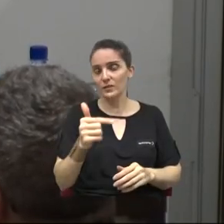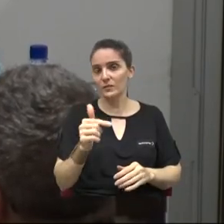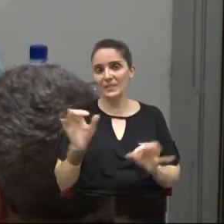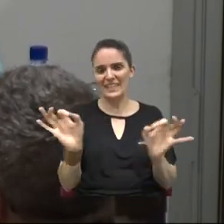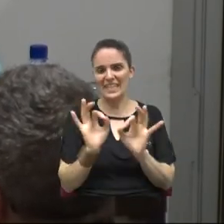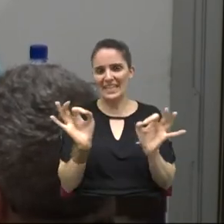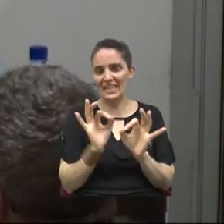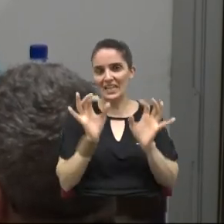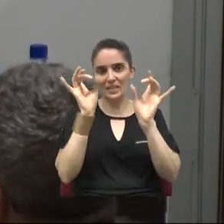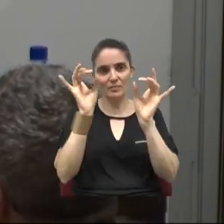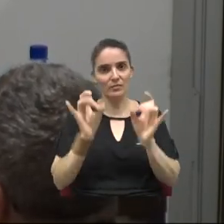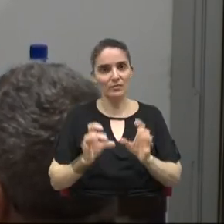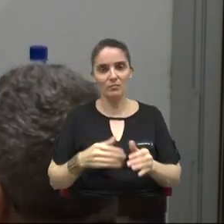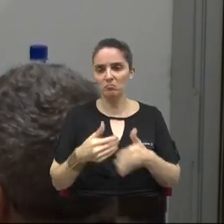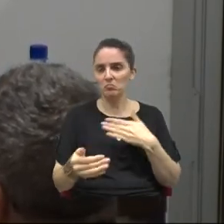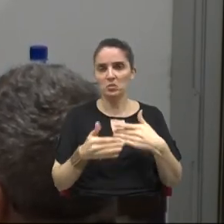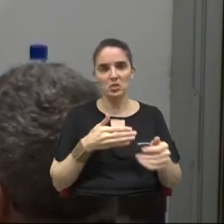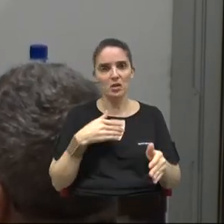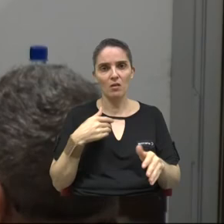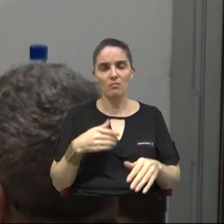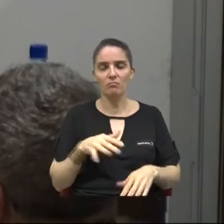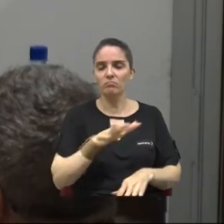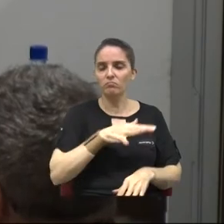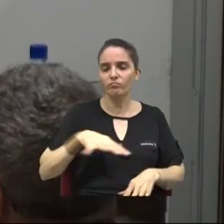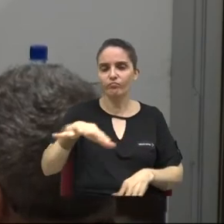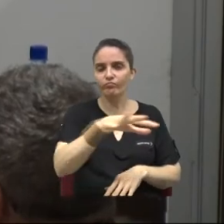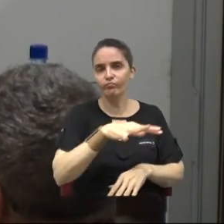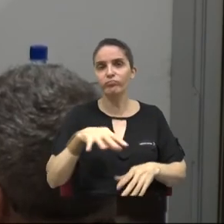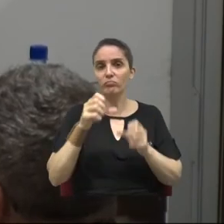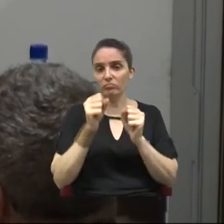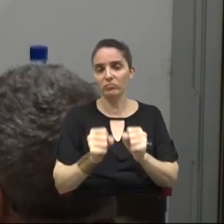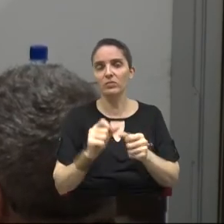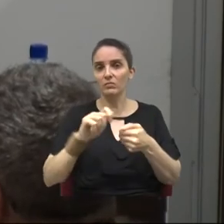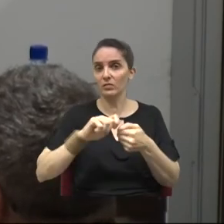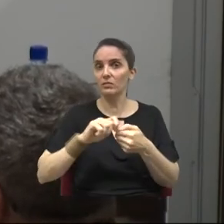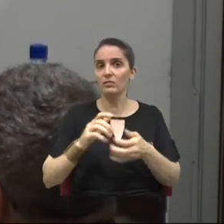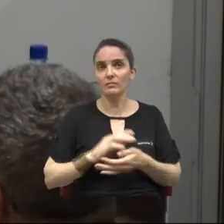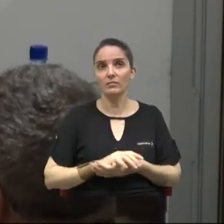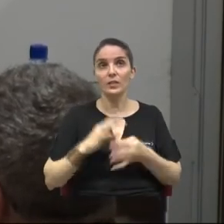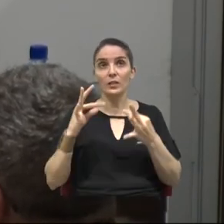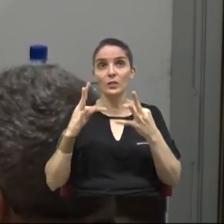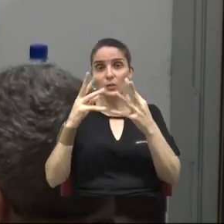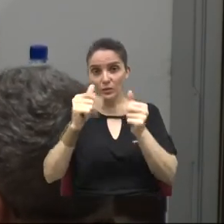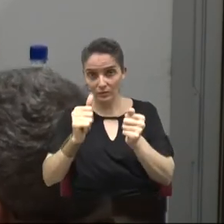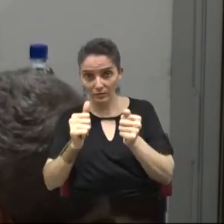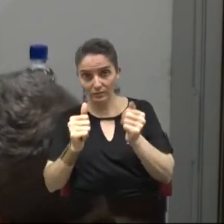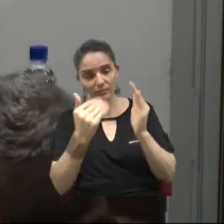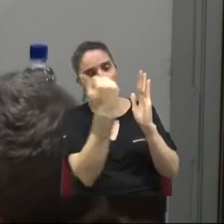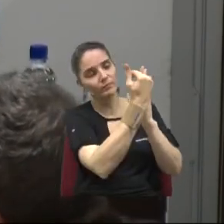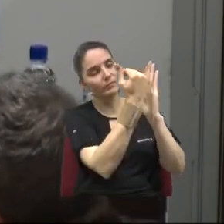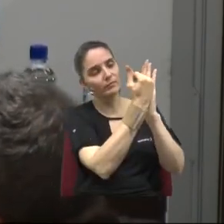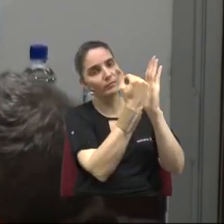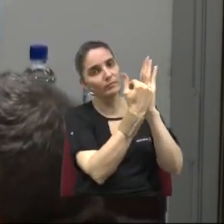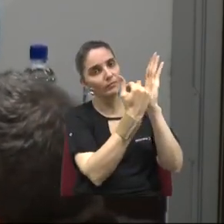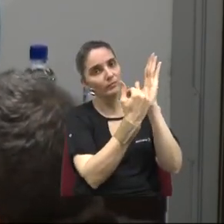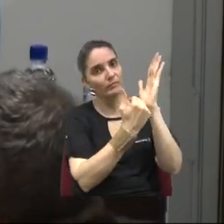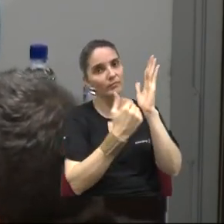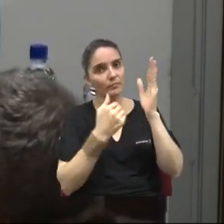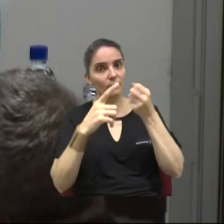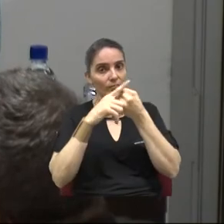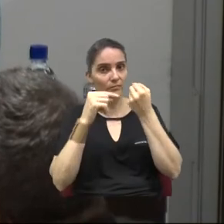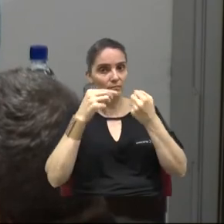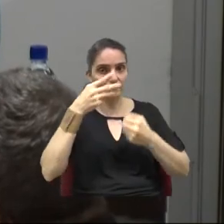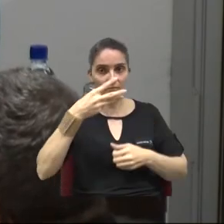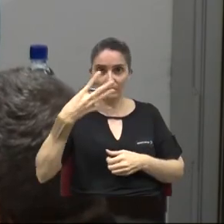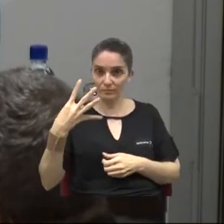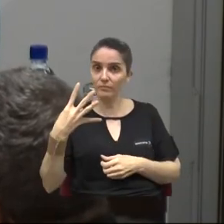específica. Pode ser atribuição genérica. Está aqui, ó, em todos, ó, doutor Marcelo. Ó, eu peguei até outro. Ó, 34,